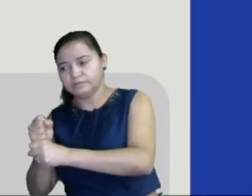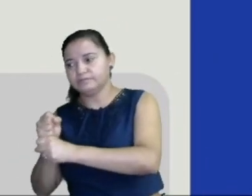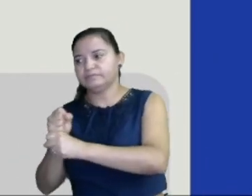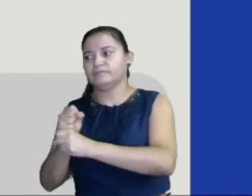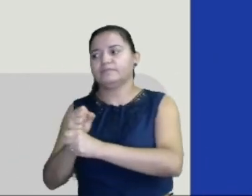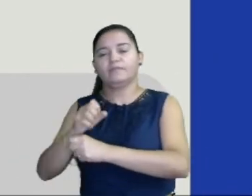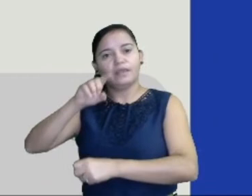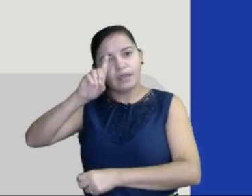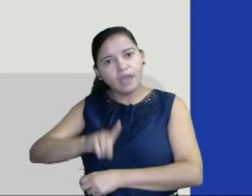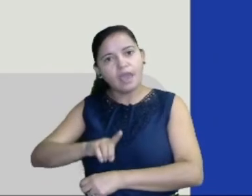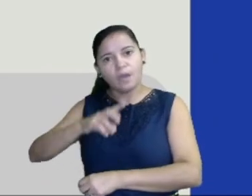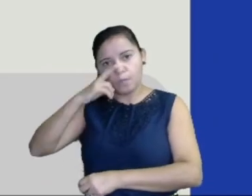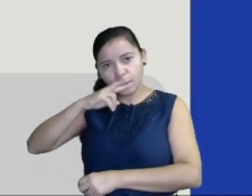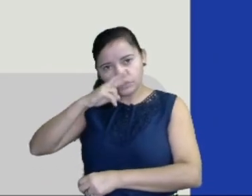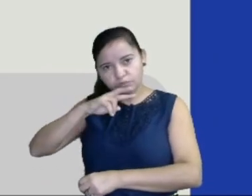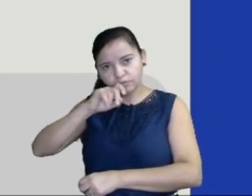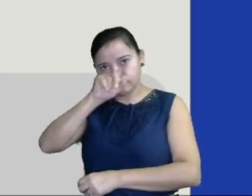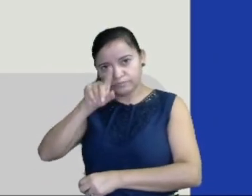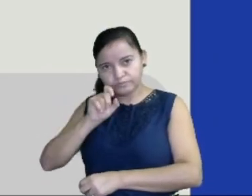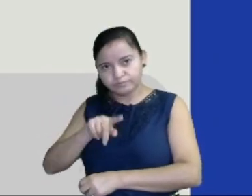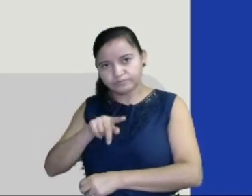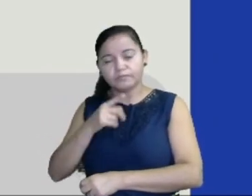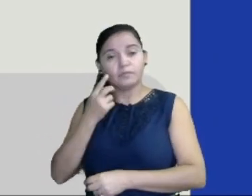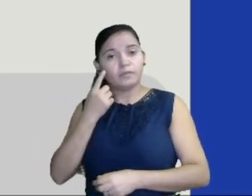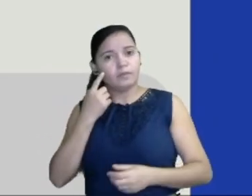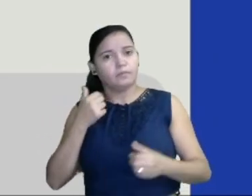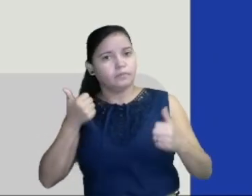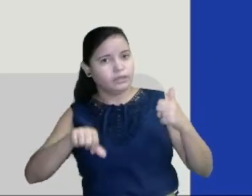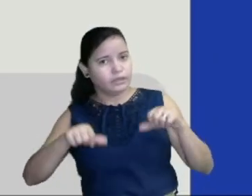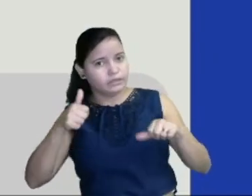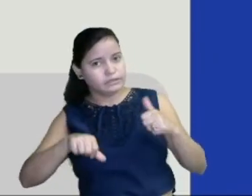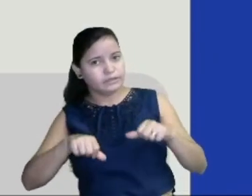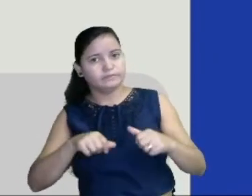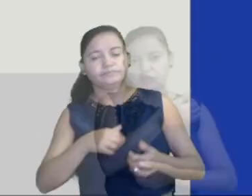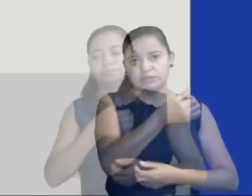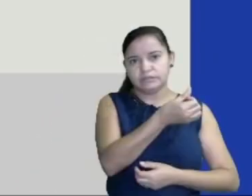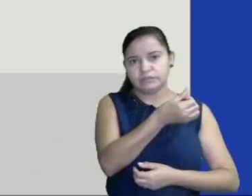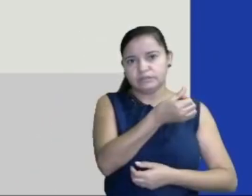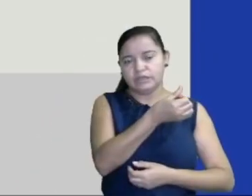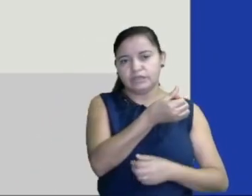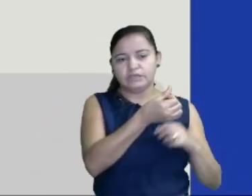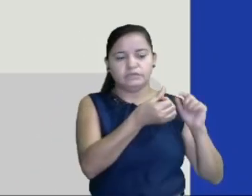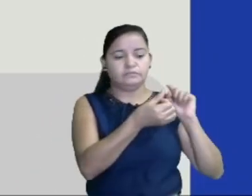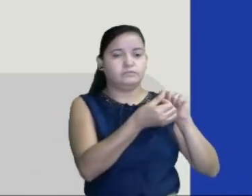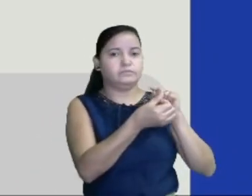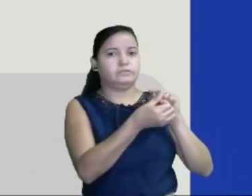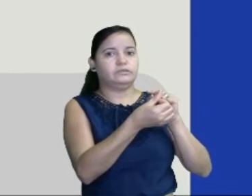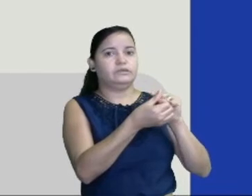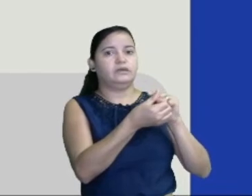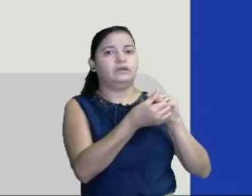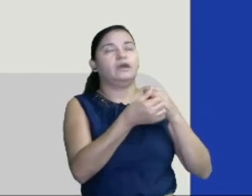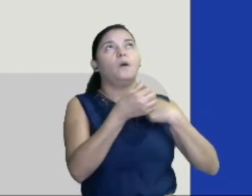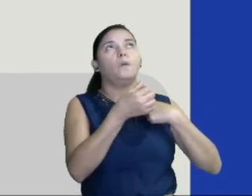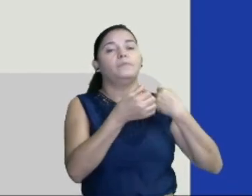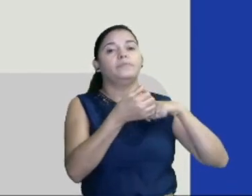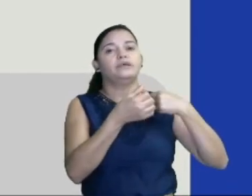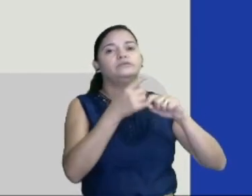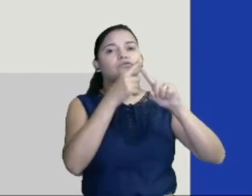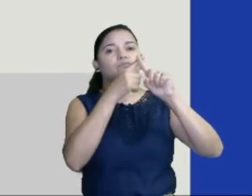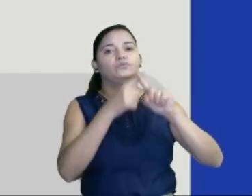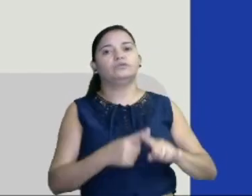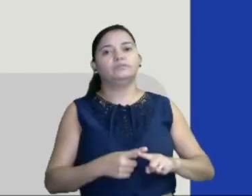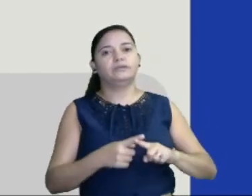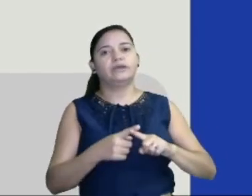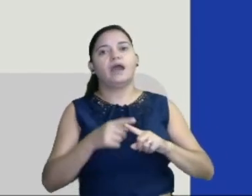será que vai ser o mesmo vamos analisar então seis preciso primeiro que multiplicar